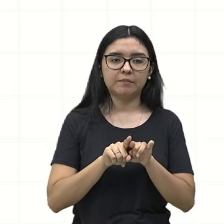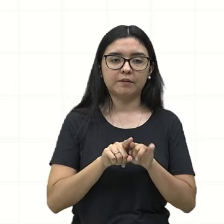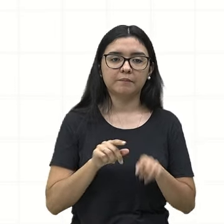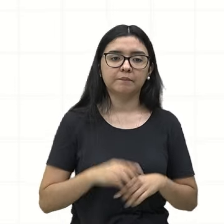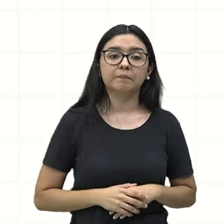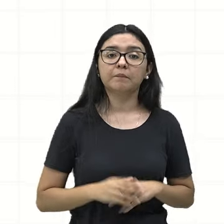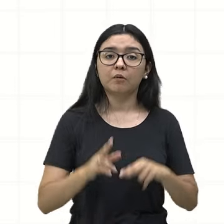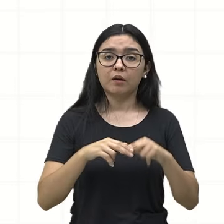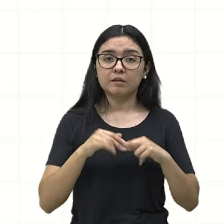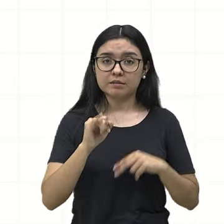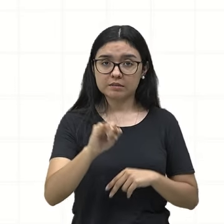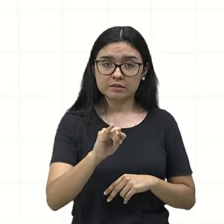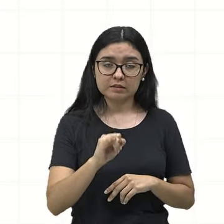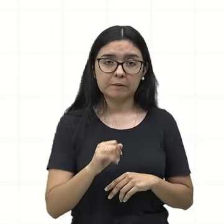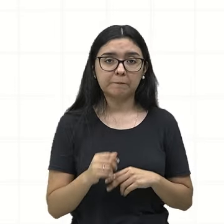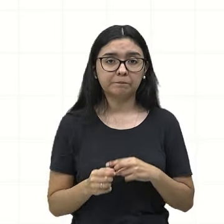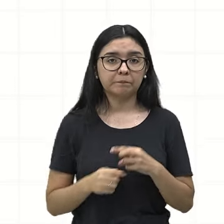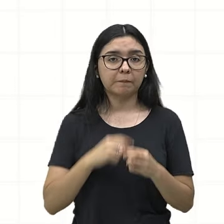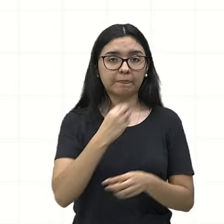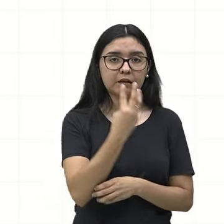ó, subtraímos